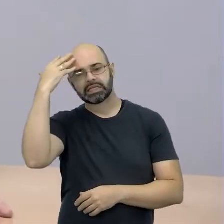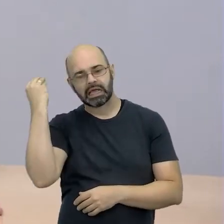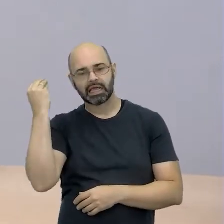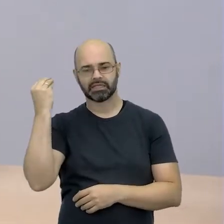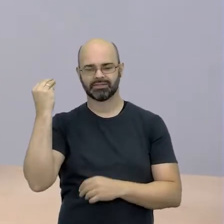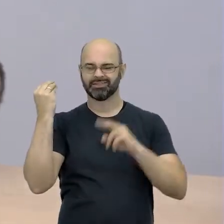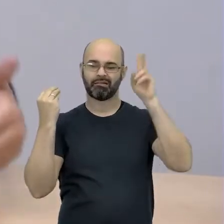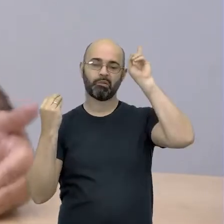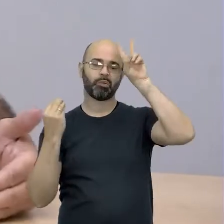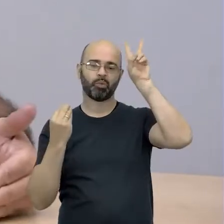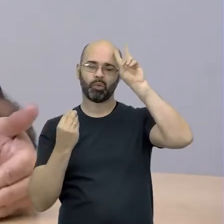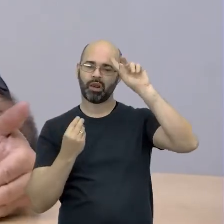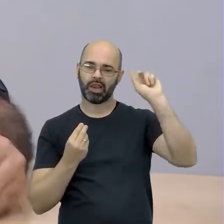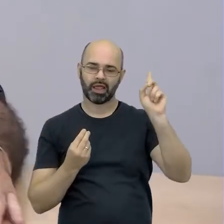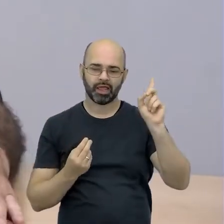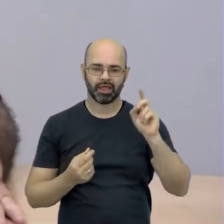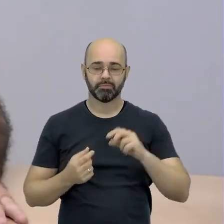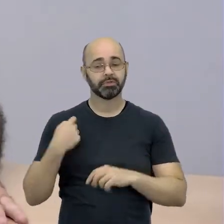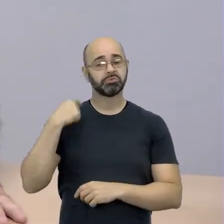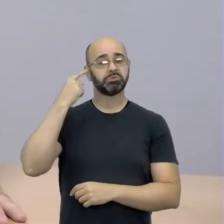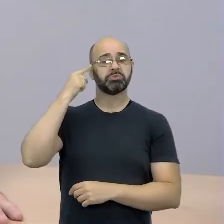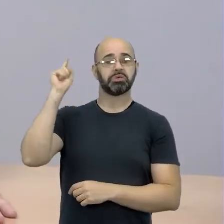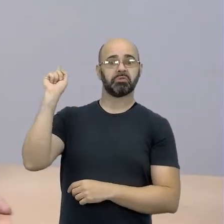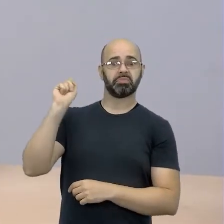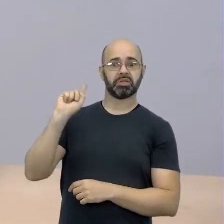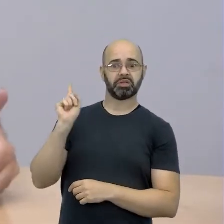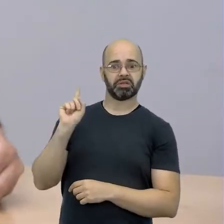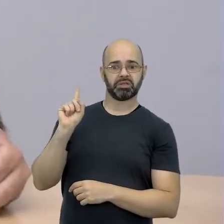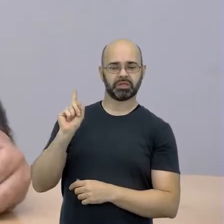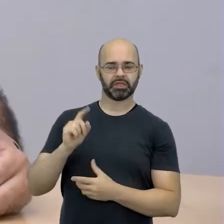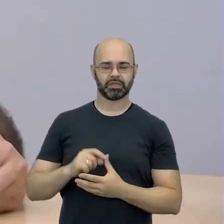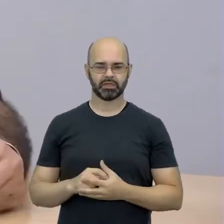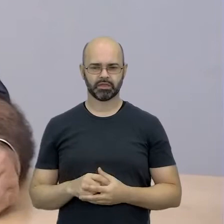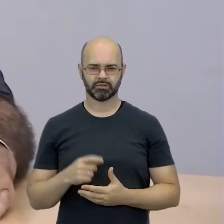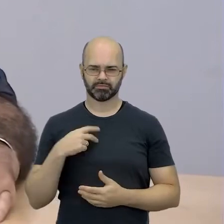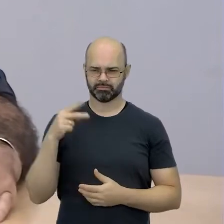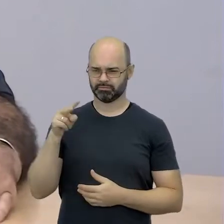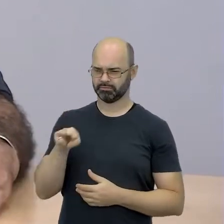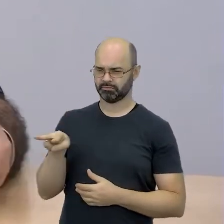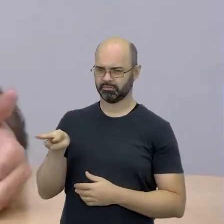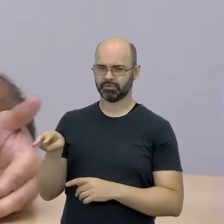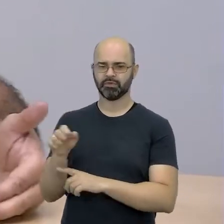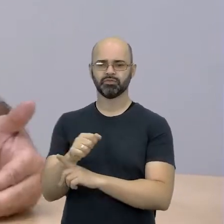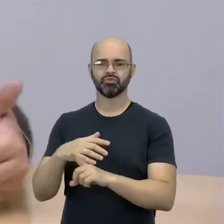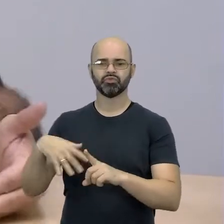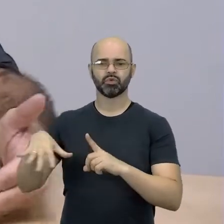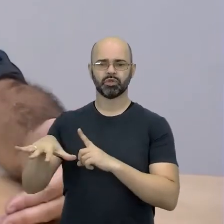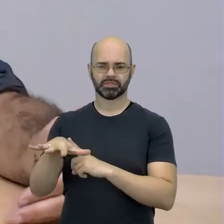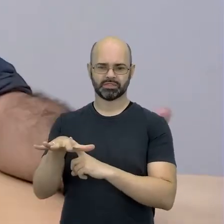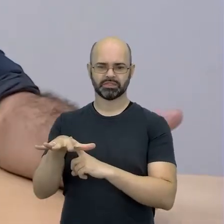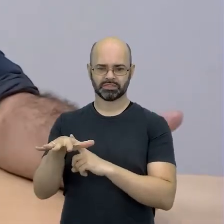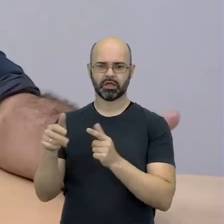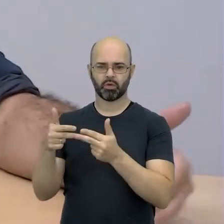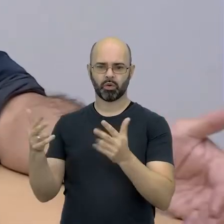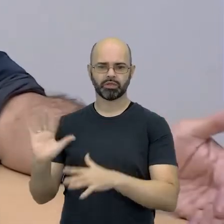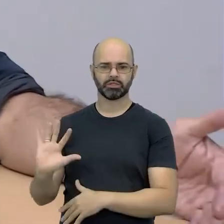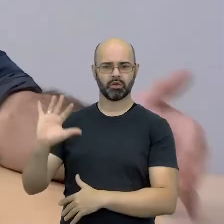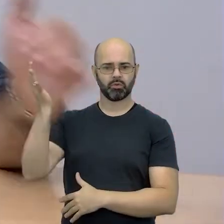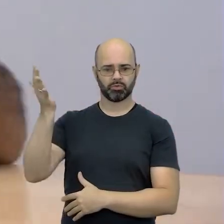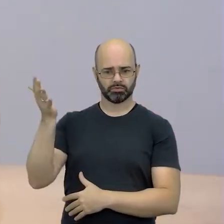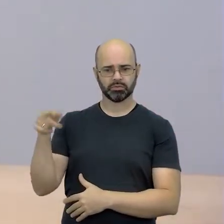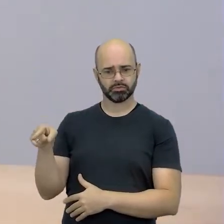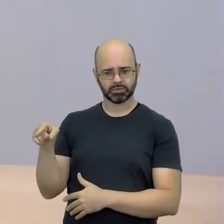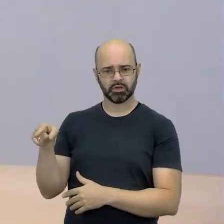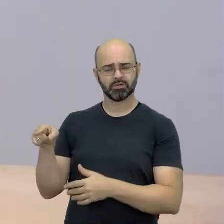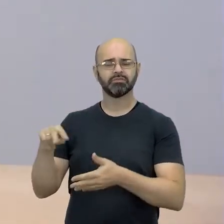lembrança, ou mesmo não saber de que os fenômenos sociais não passam de uma construção